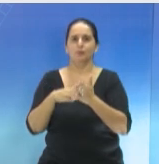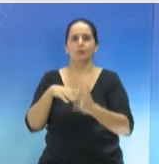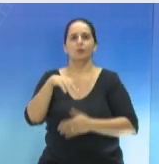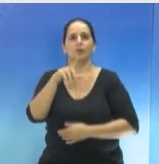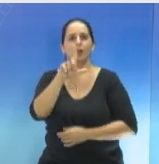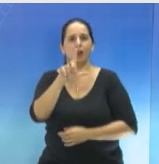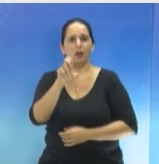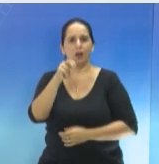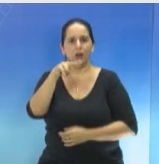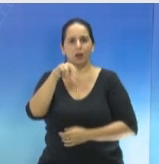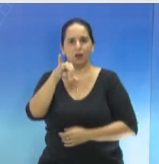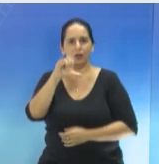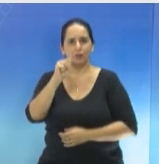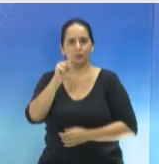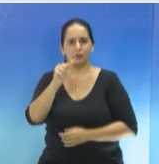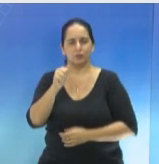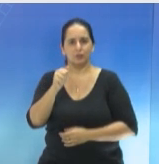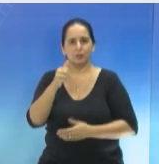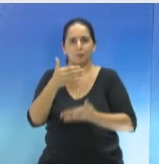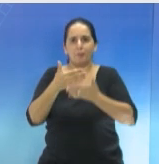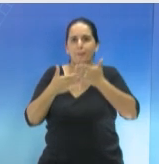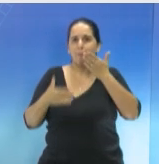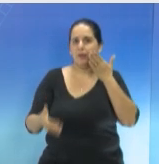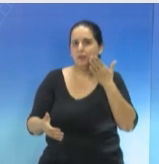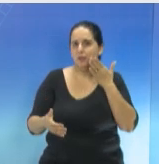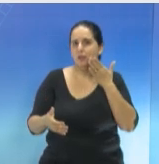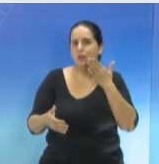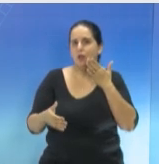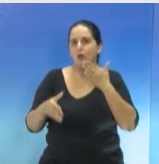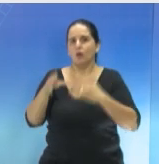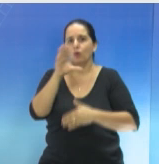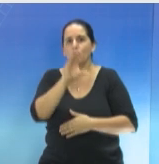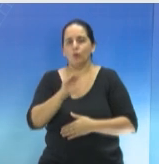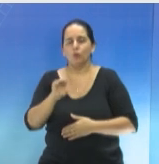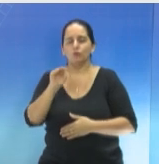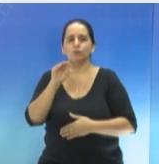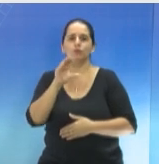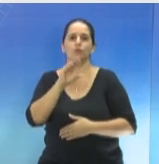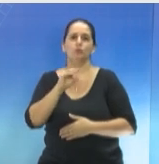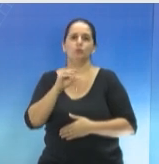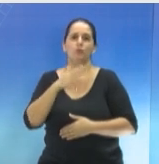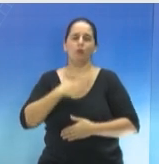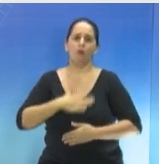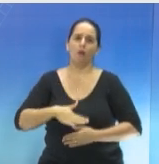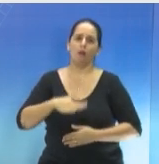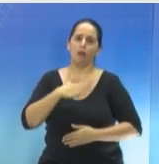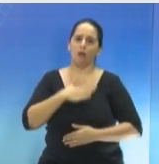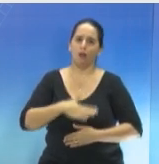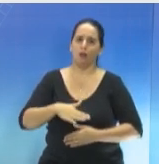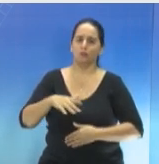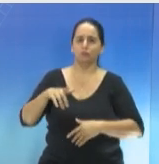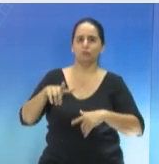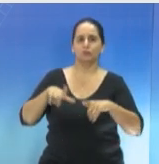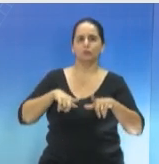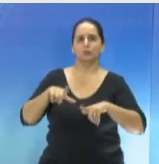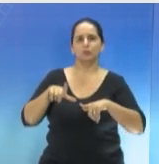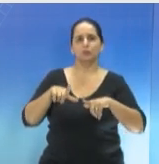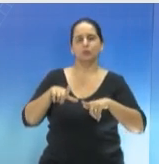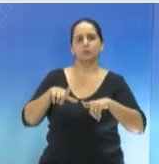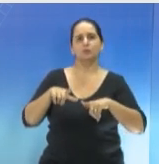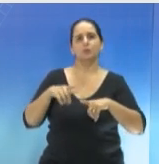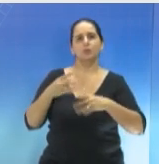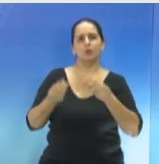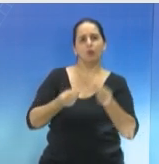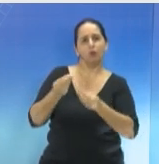Lenisa perdeu o tom ingênuo que ainda podia ter. ganhou um jogar de corpo que